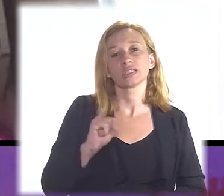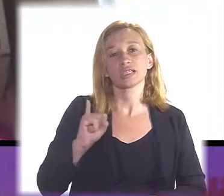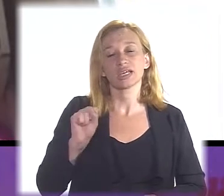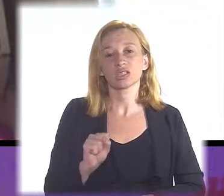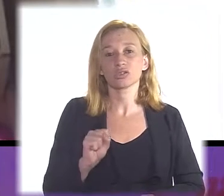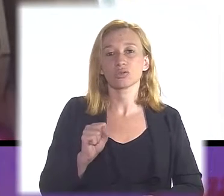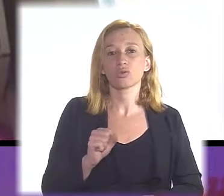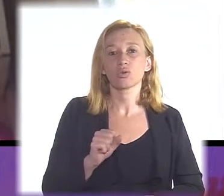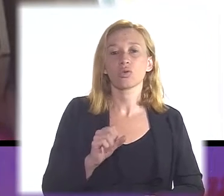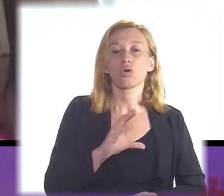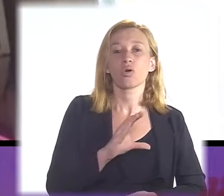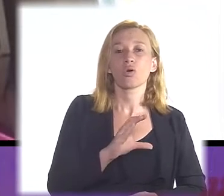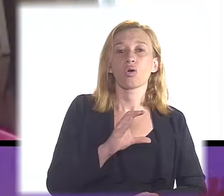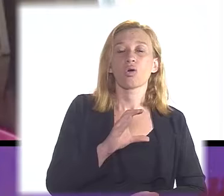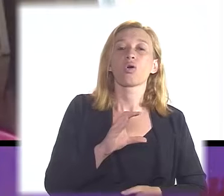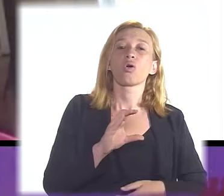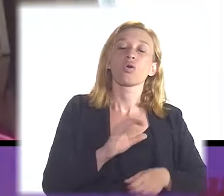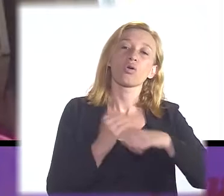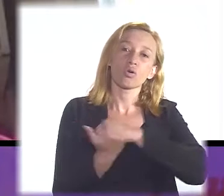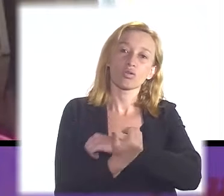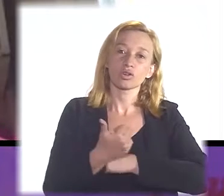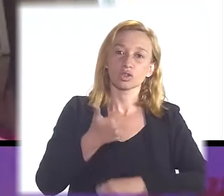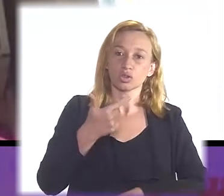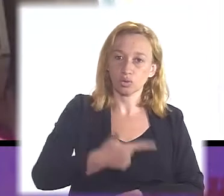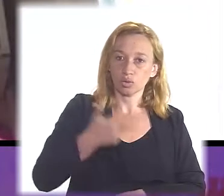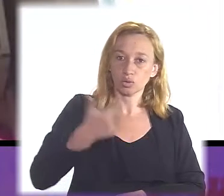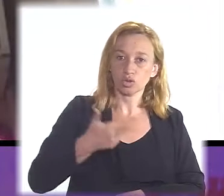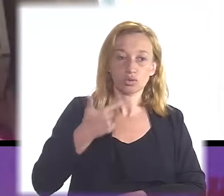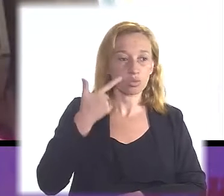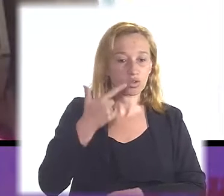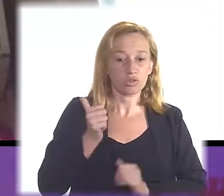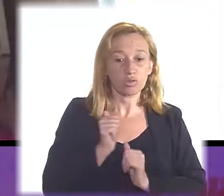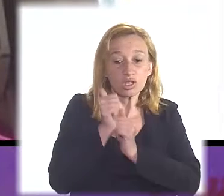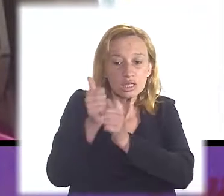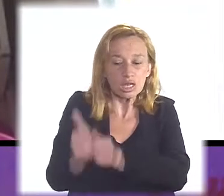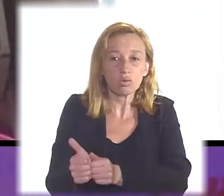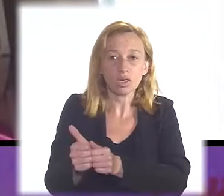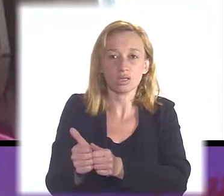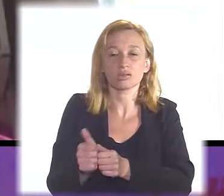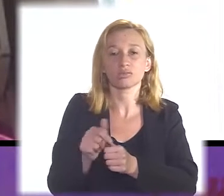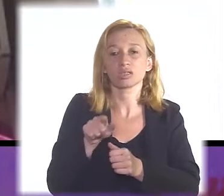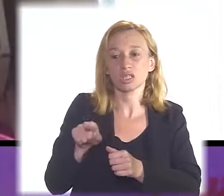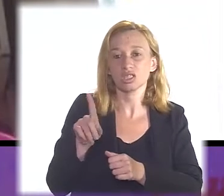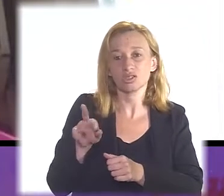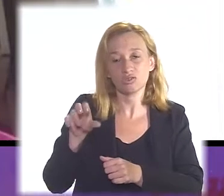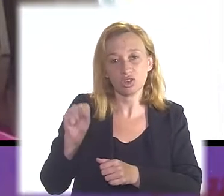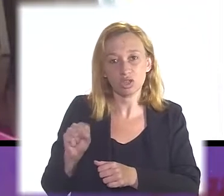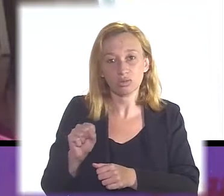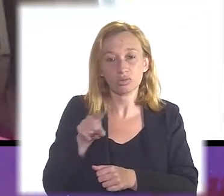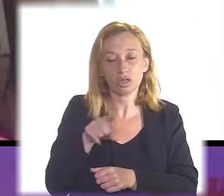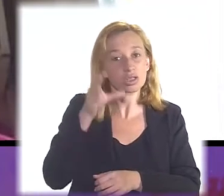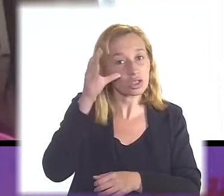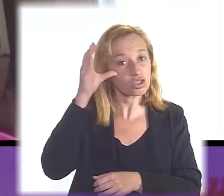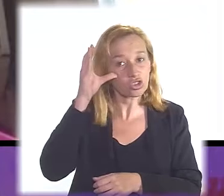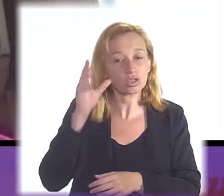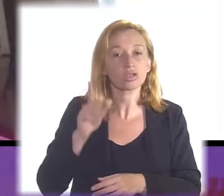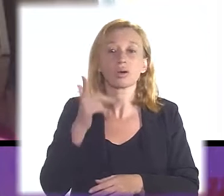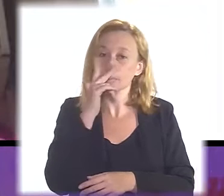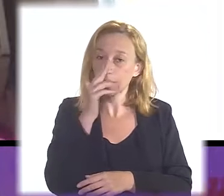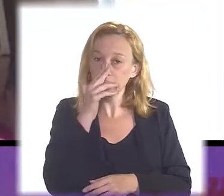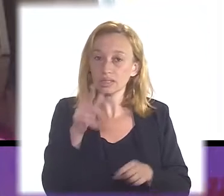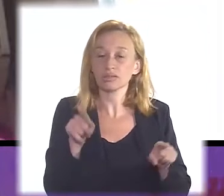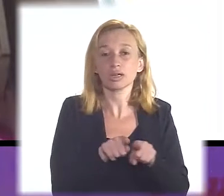ele foi chamado a partir de janeiro, no momento em que se reconheceu a sequência desse vírus ainda na China. E